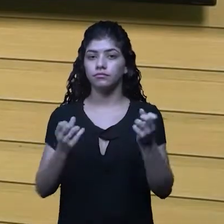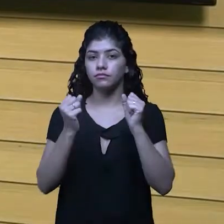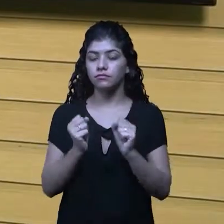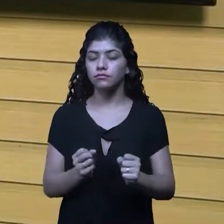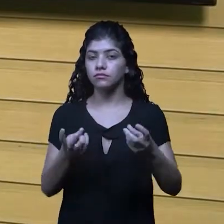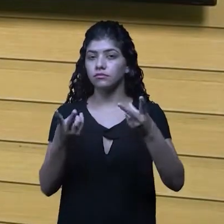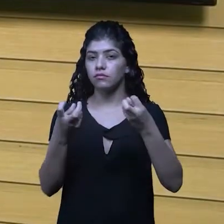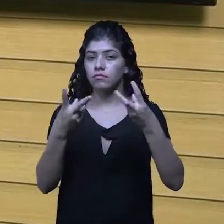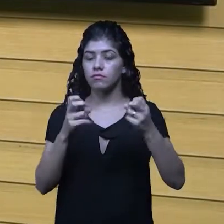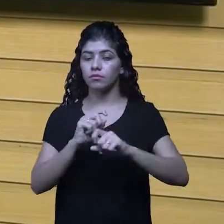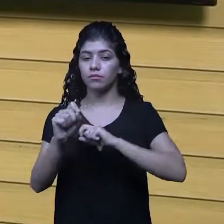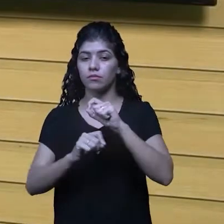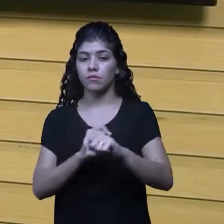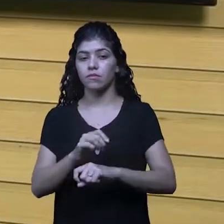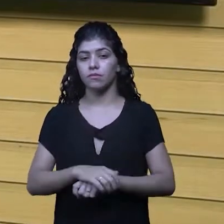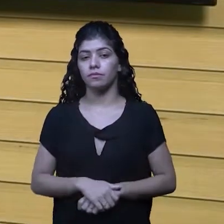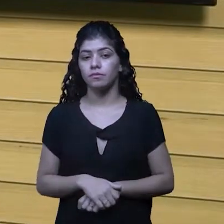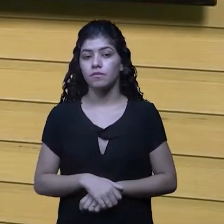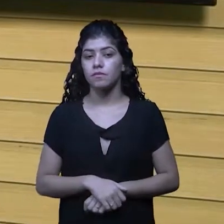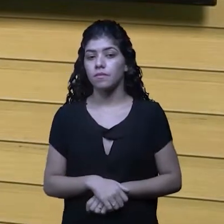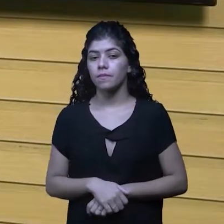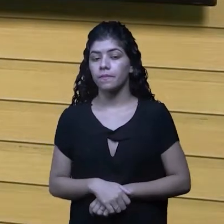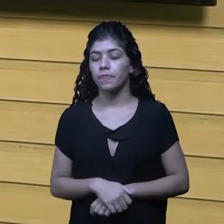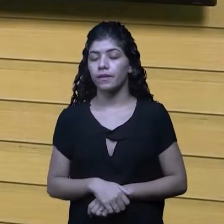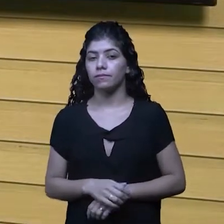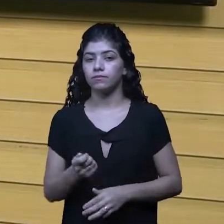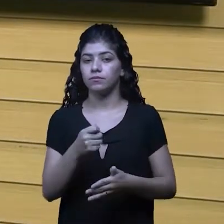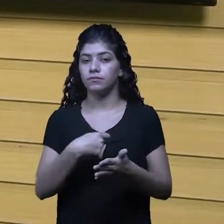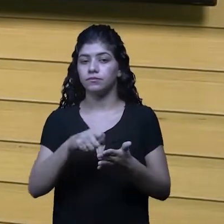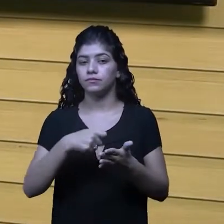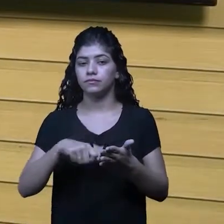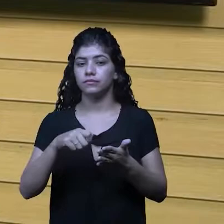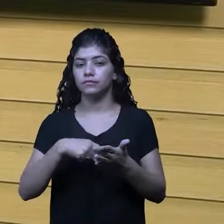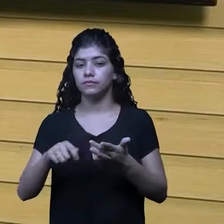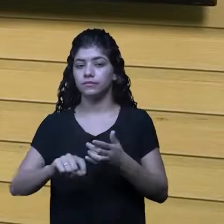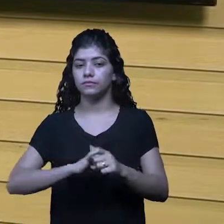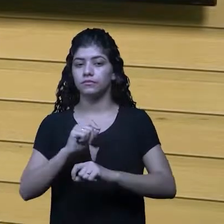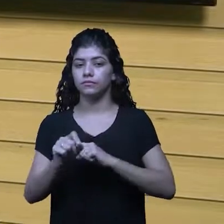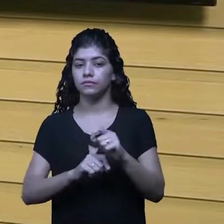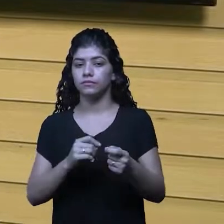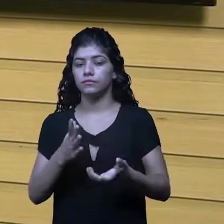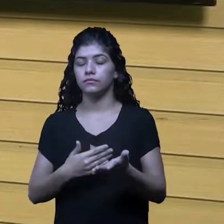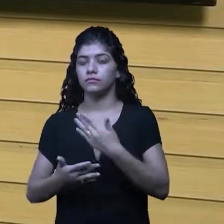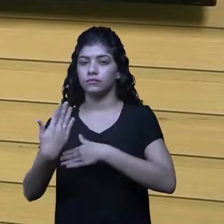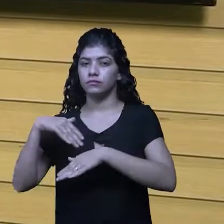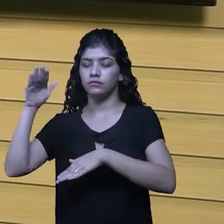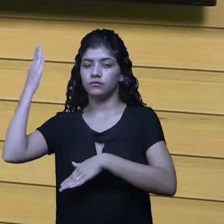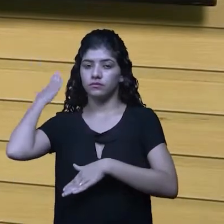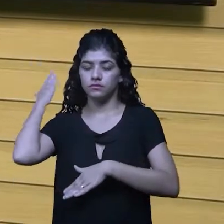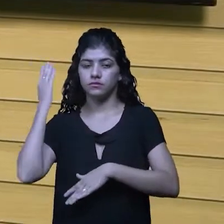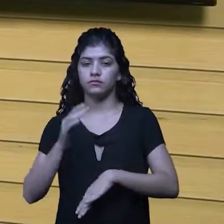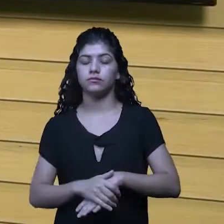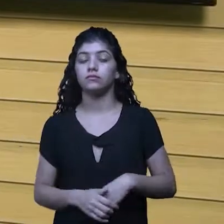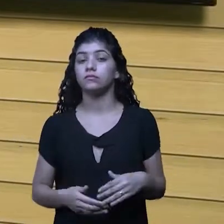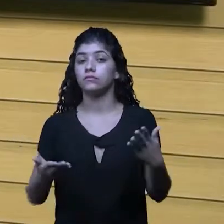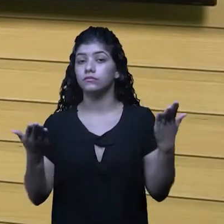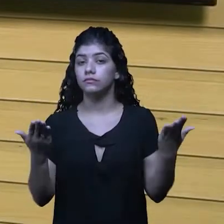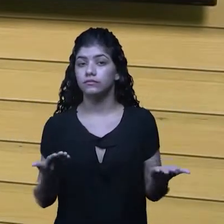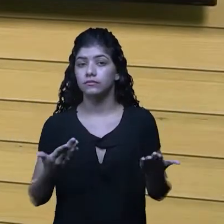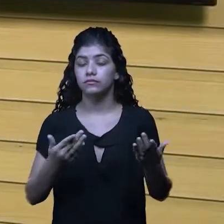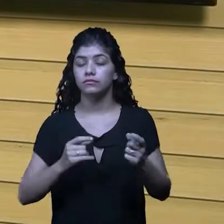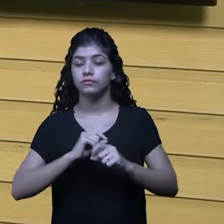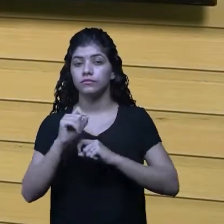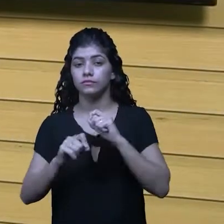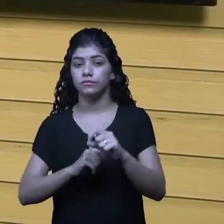você pode ter percebido que está escrito, tá? Indicava, se tratava. Realmente,